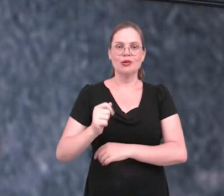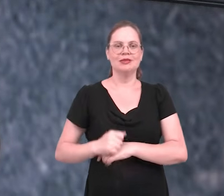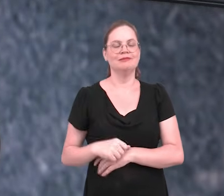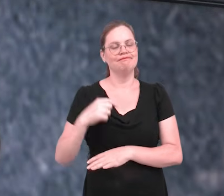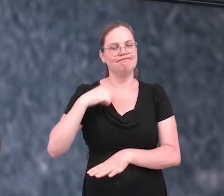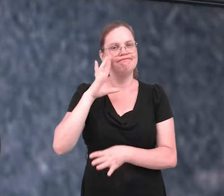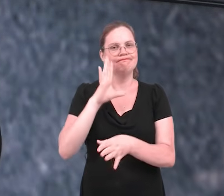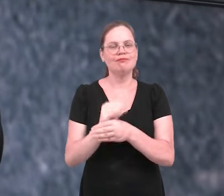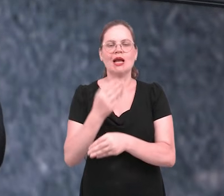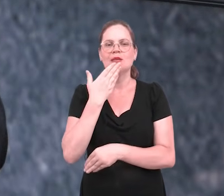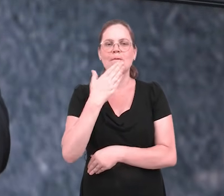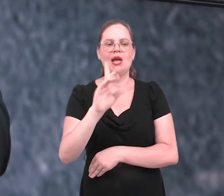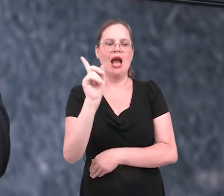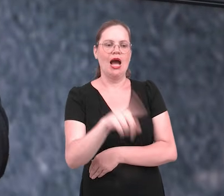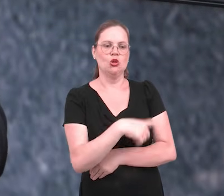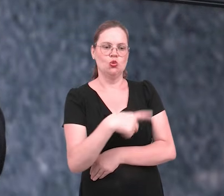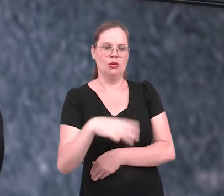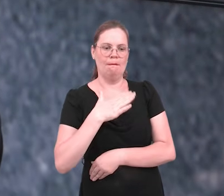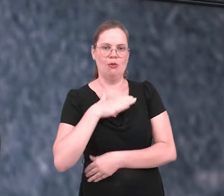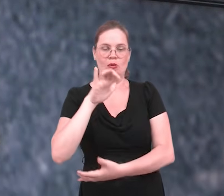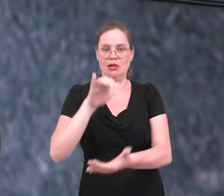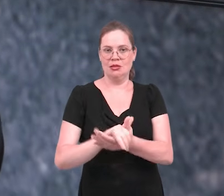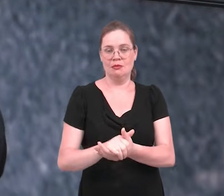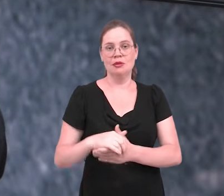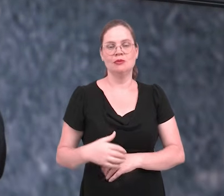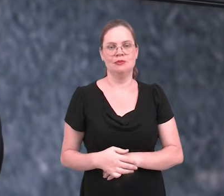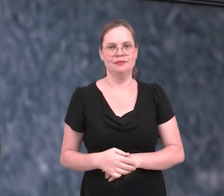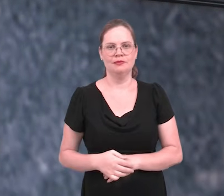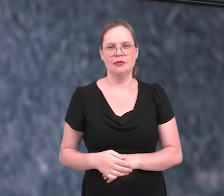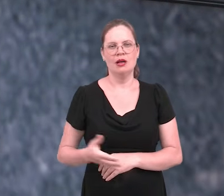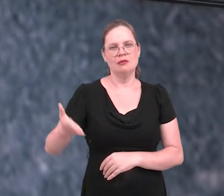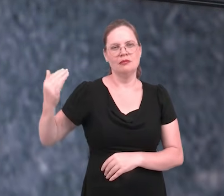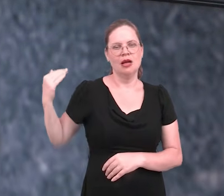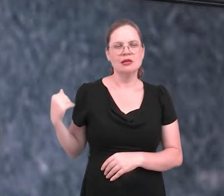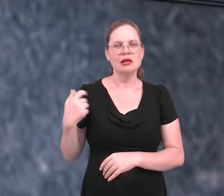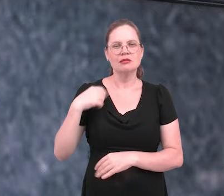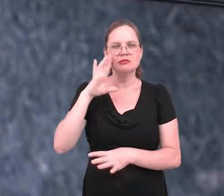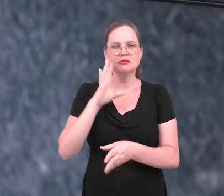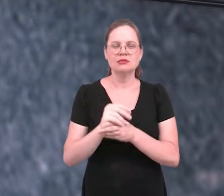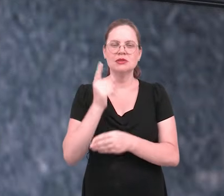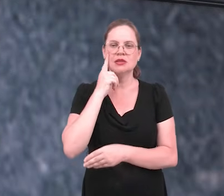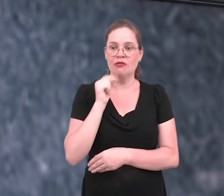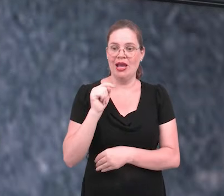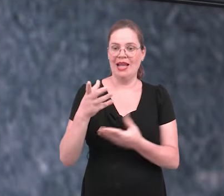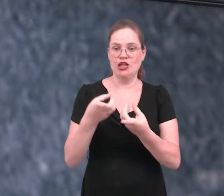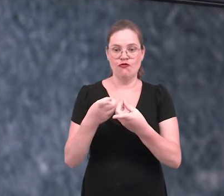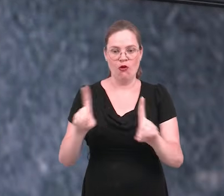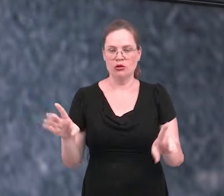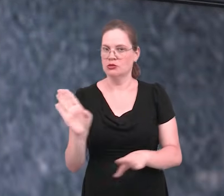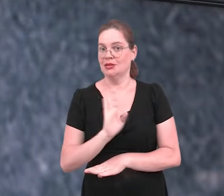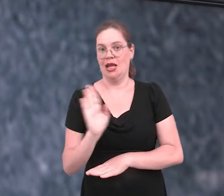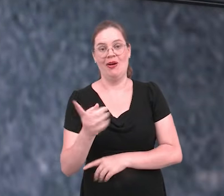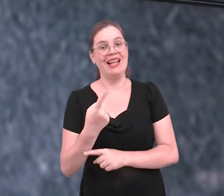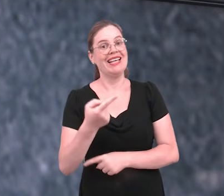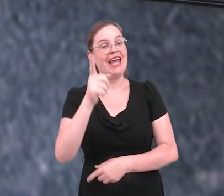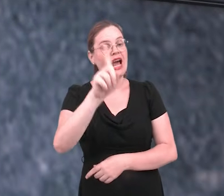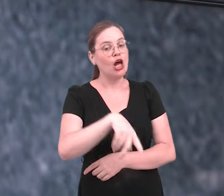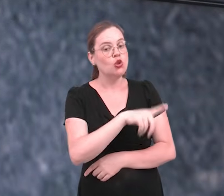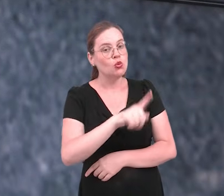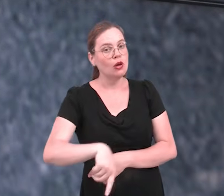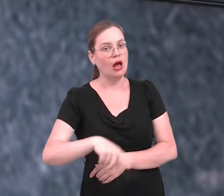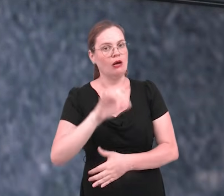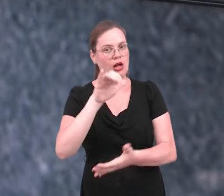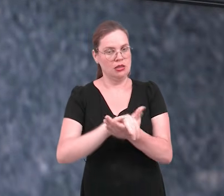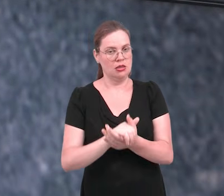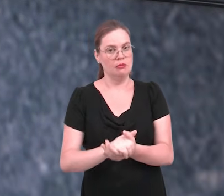ele solicita a anulação do seu casamento. É muito comum a gente ver as pessoas falando assim, ele queria o divórcio, na verdade ele queria a anulação, para